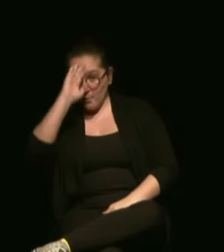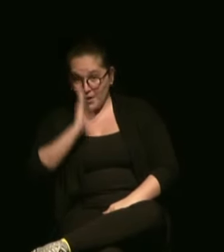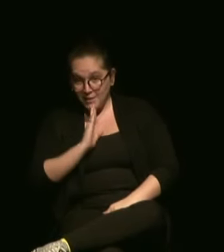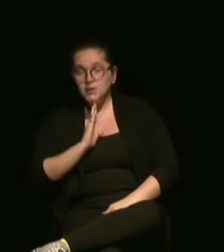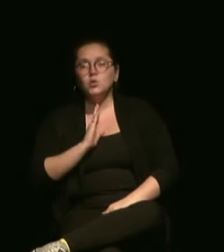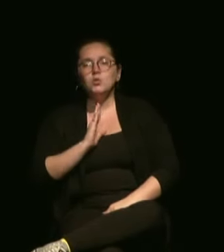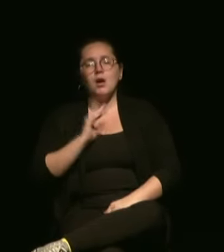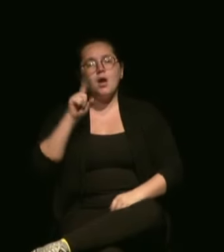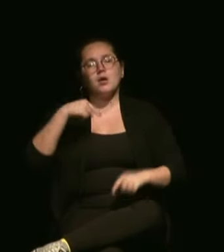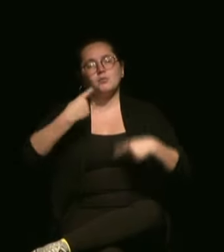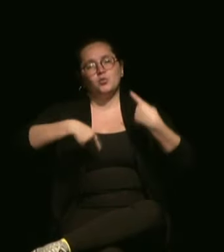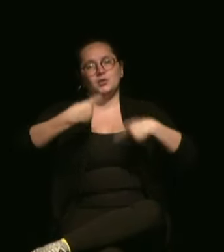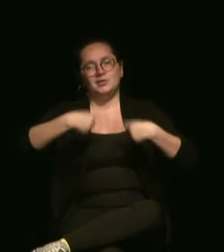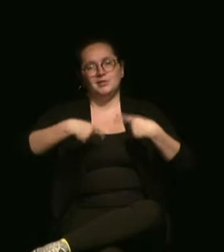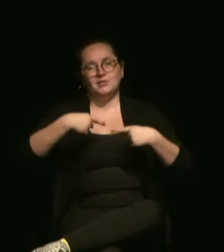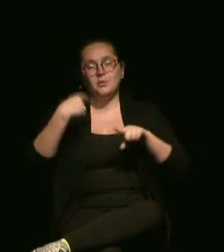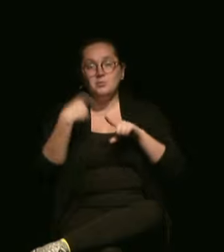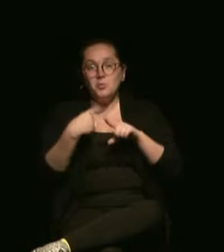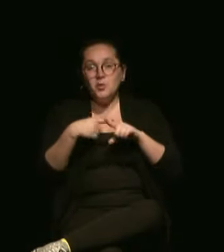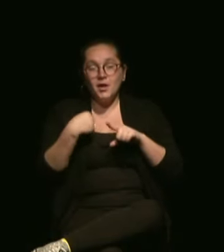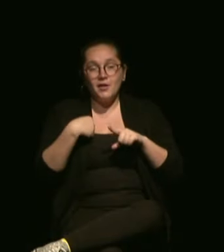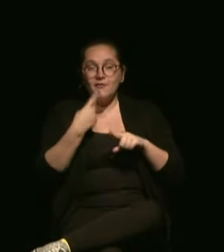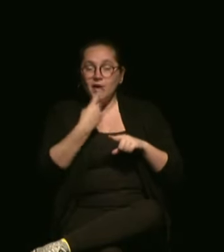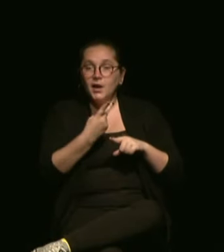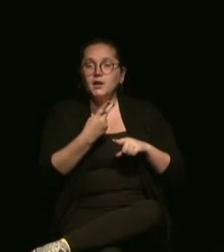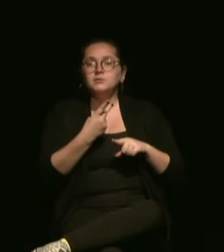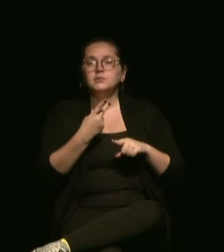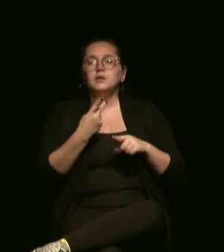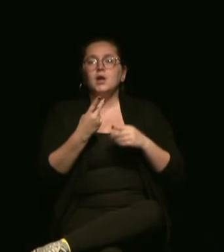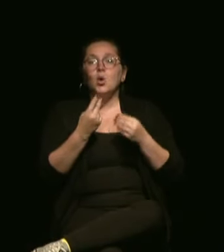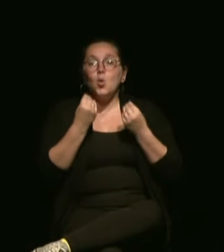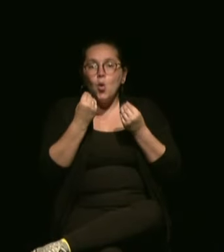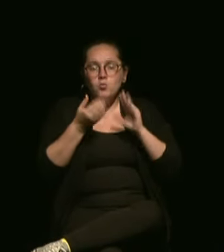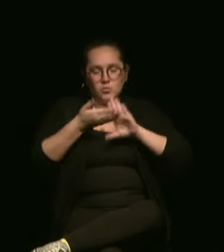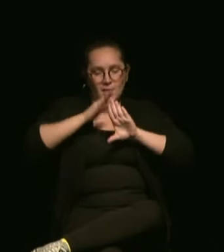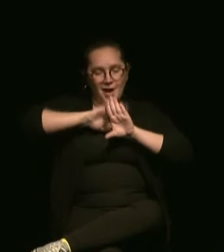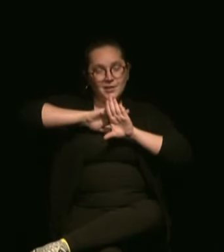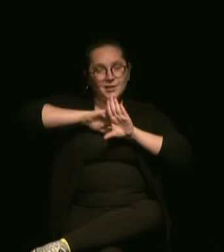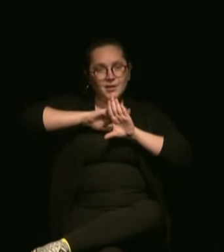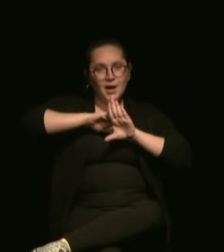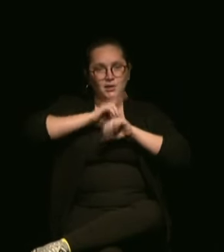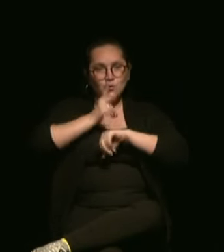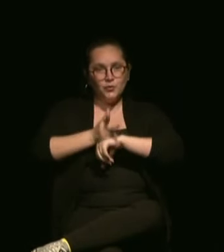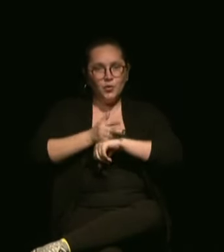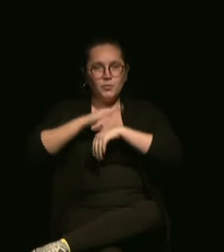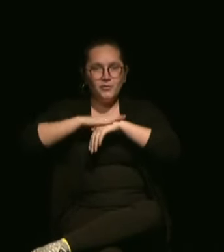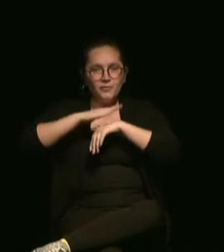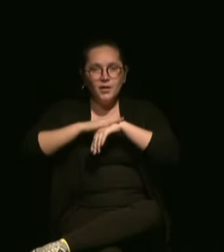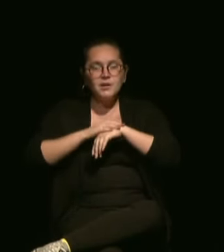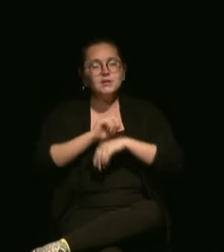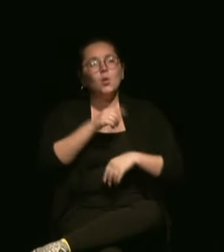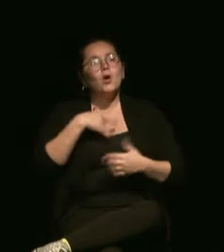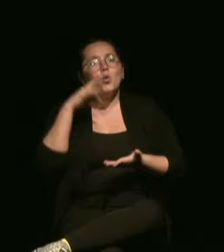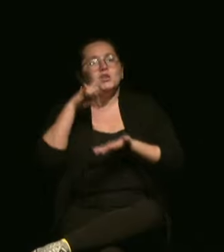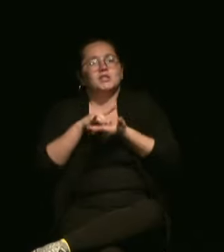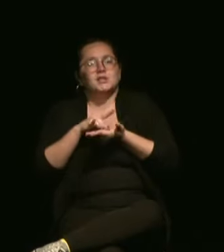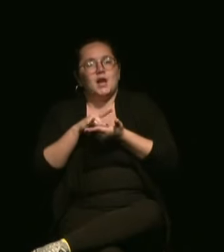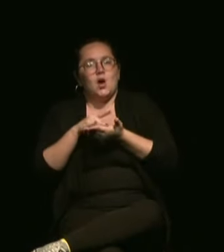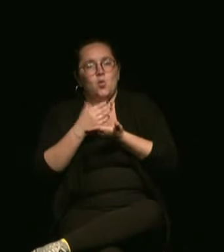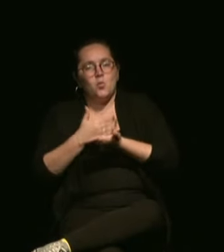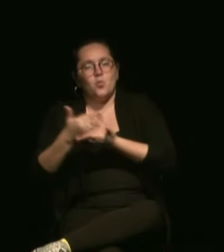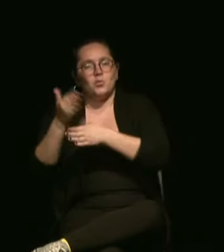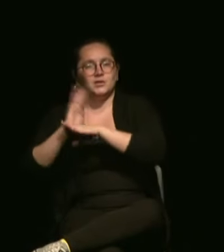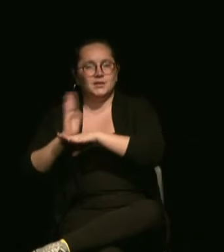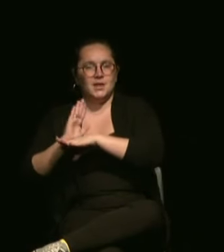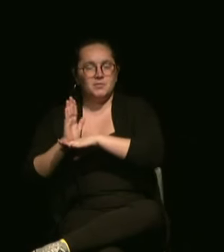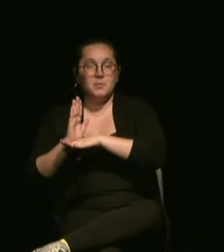porque essa ideia de fazer um filme que revela a sua própria feitura não era uma ideia original no cinema, mas talvez fosse